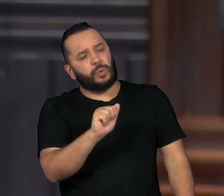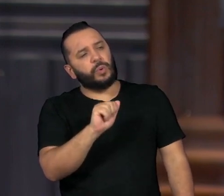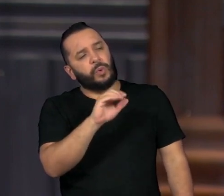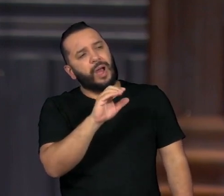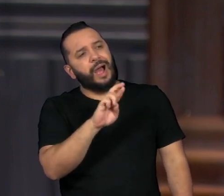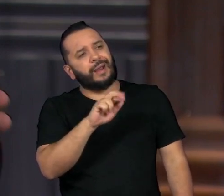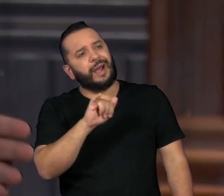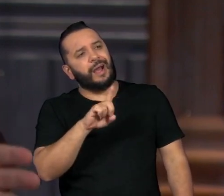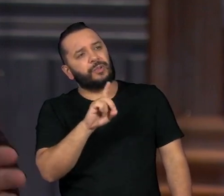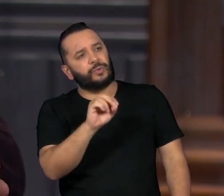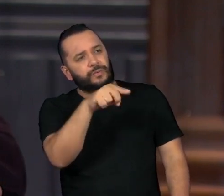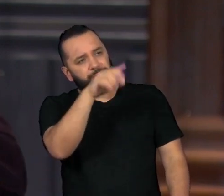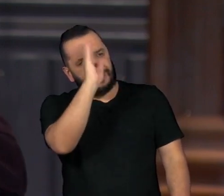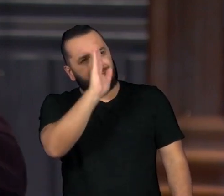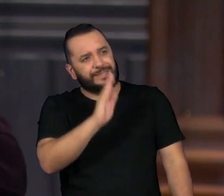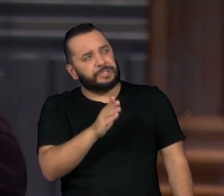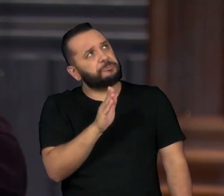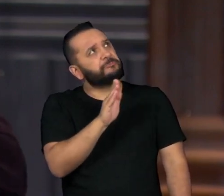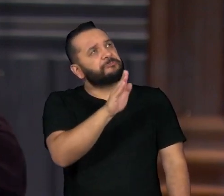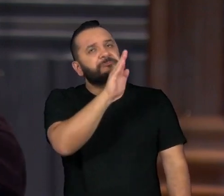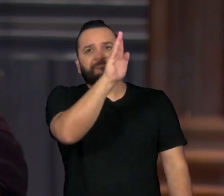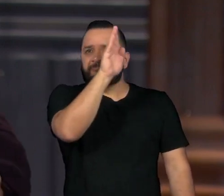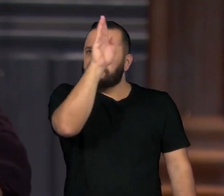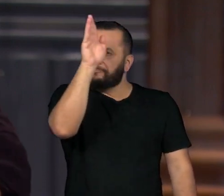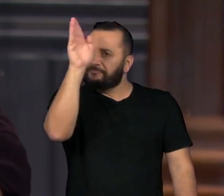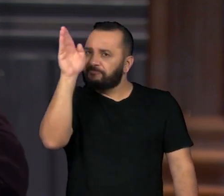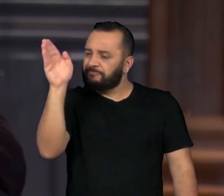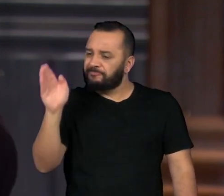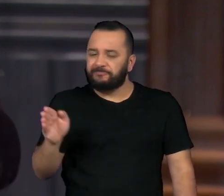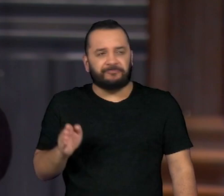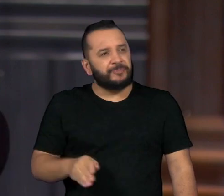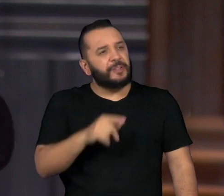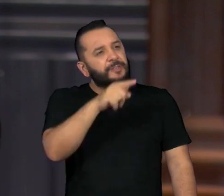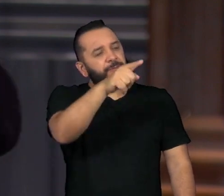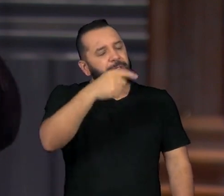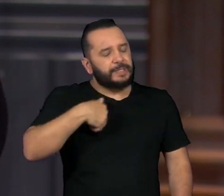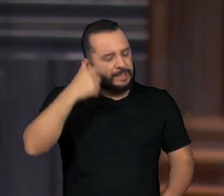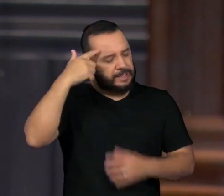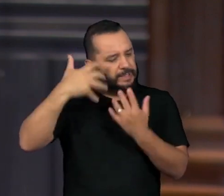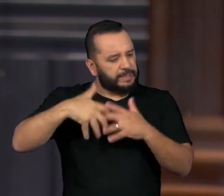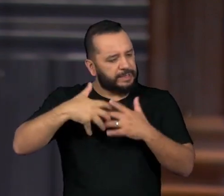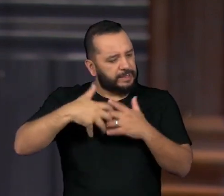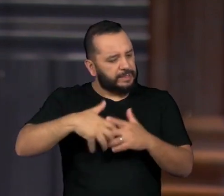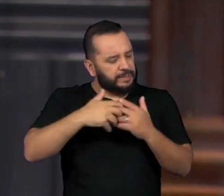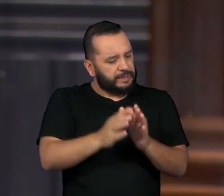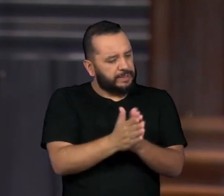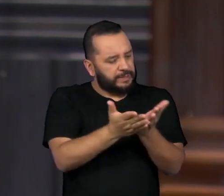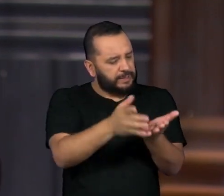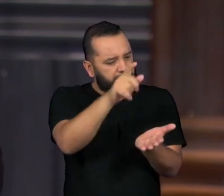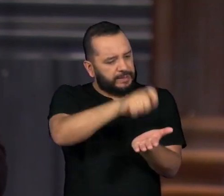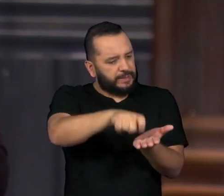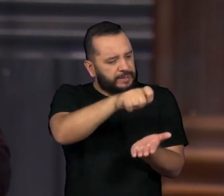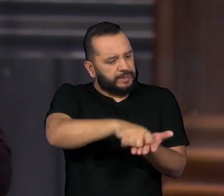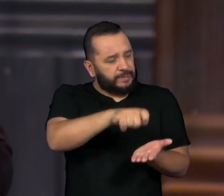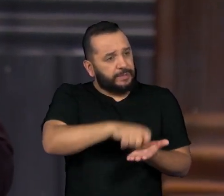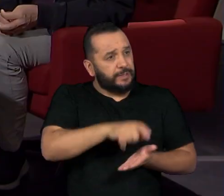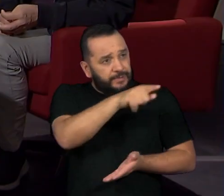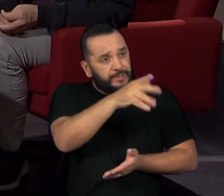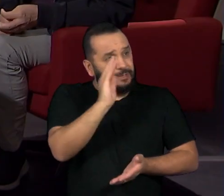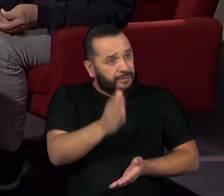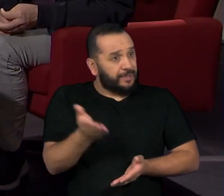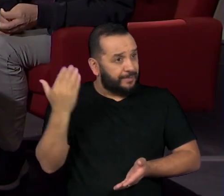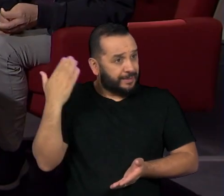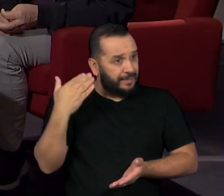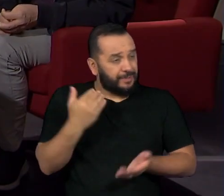nesse Brasilzão é que te faz rever, inclusive, um texto que você já tinha escrito